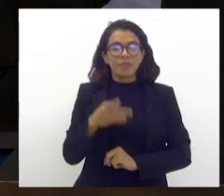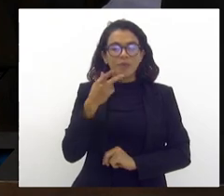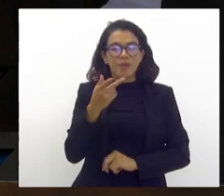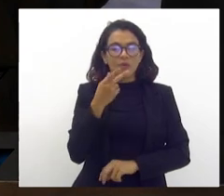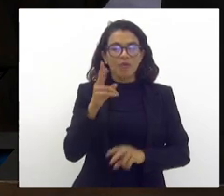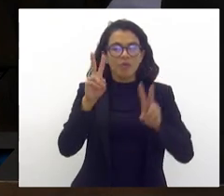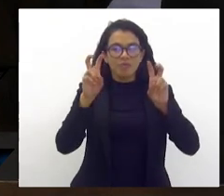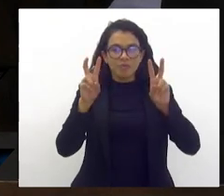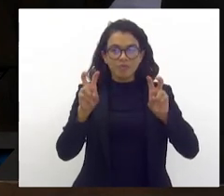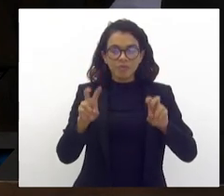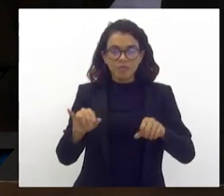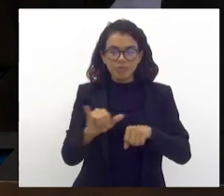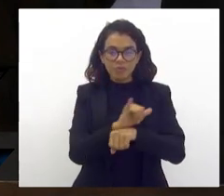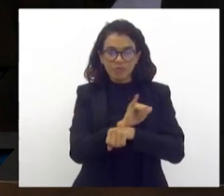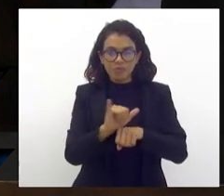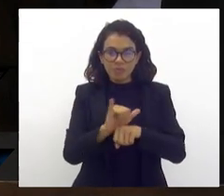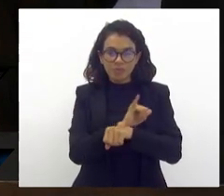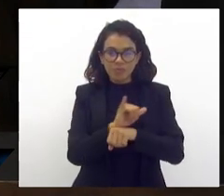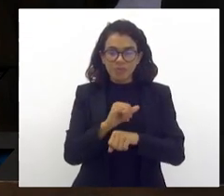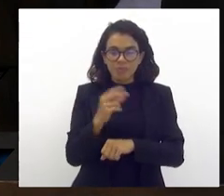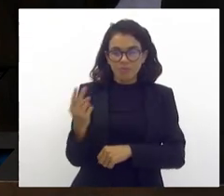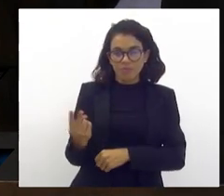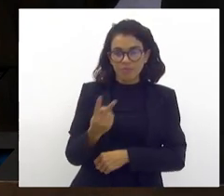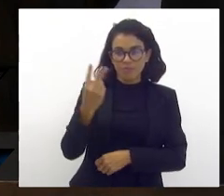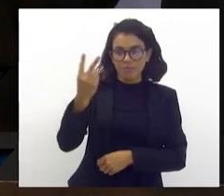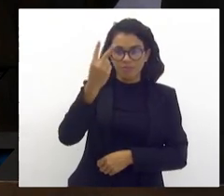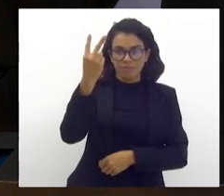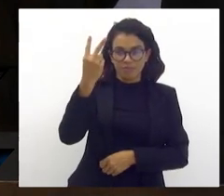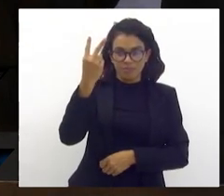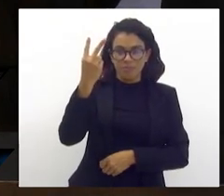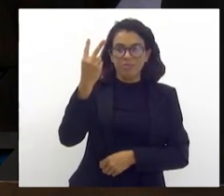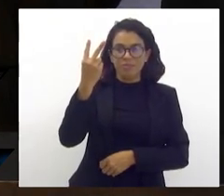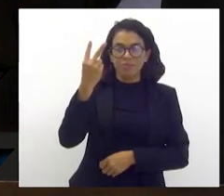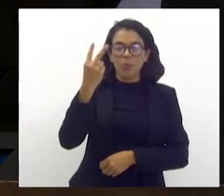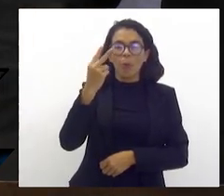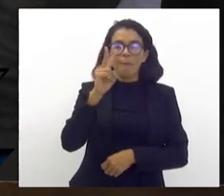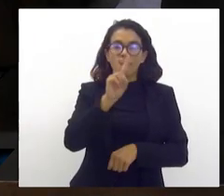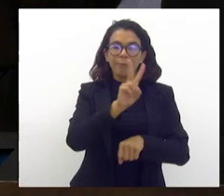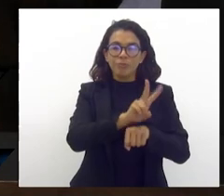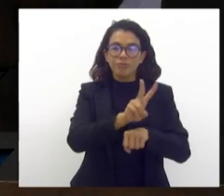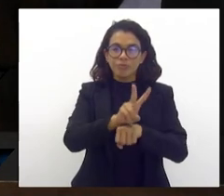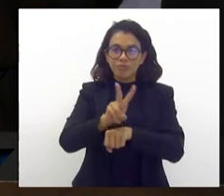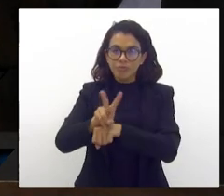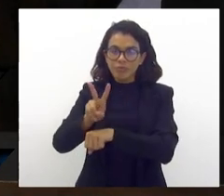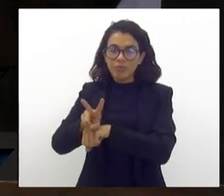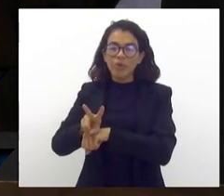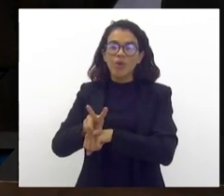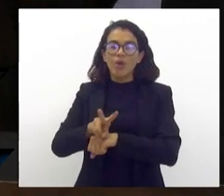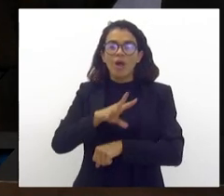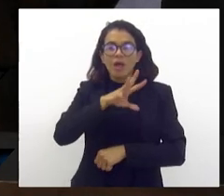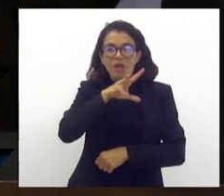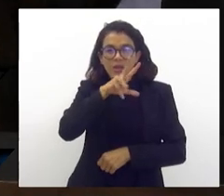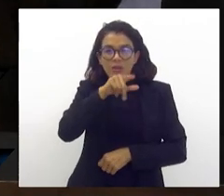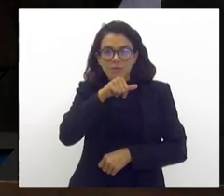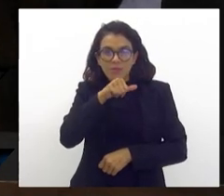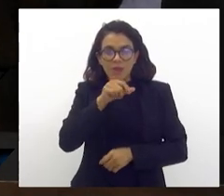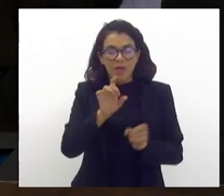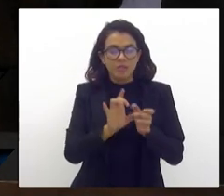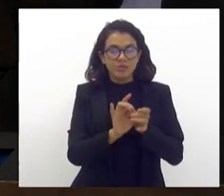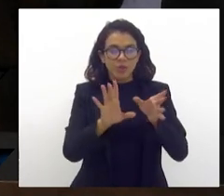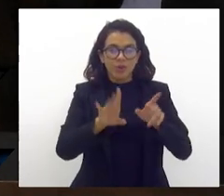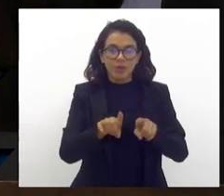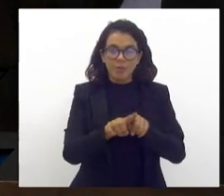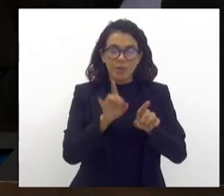que dispõe medidas de fomento e valorização dos protetores e cuidadores de animais soltos e abandonados no estado